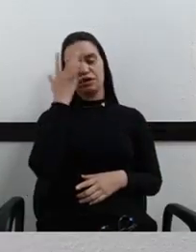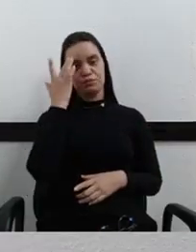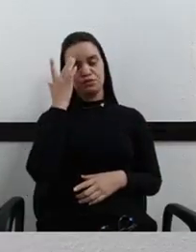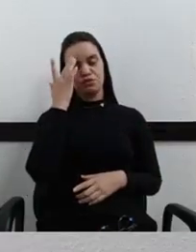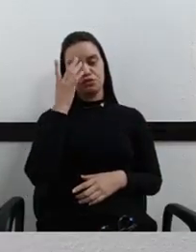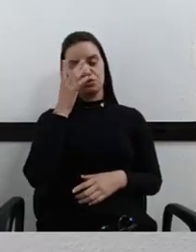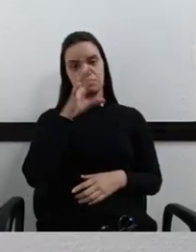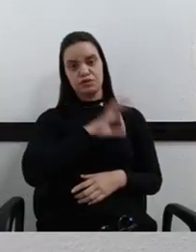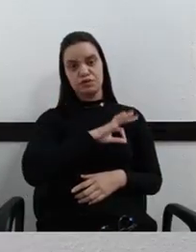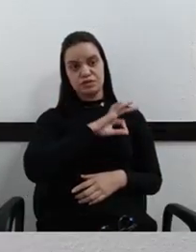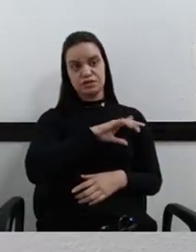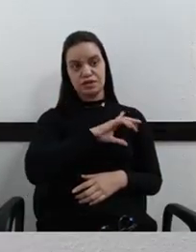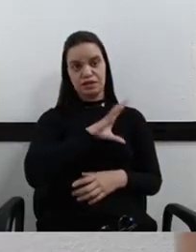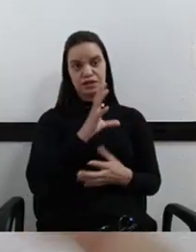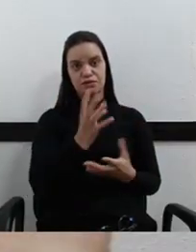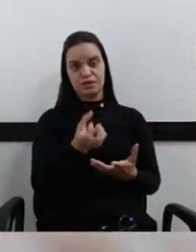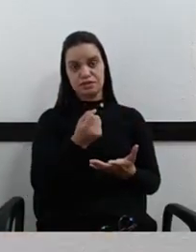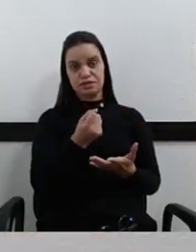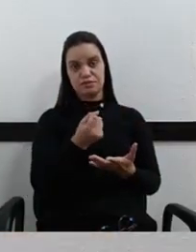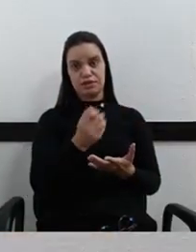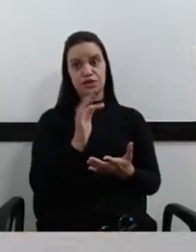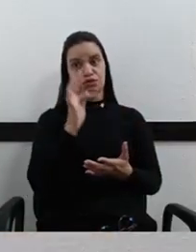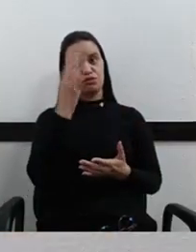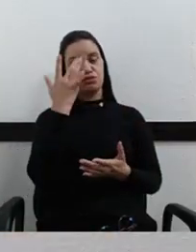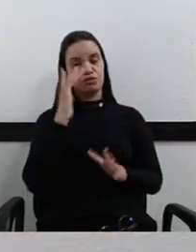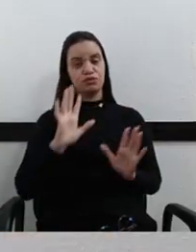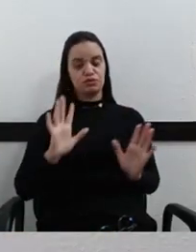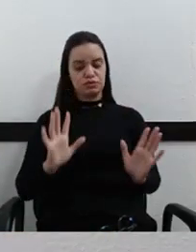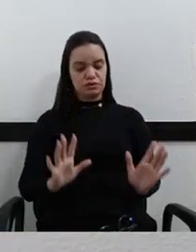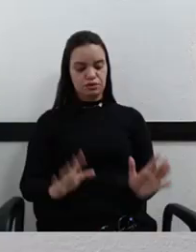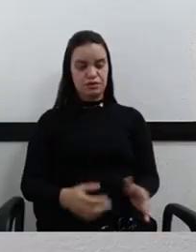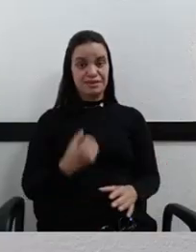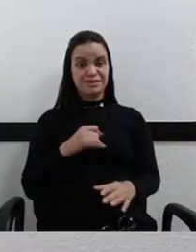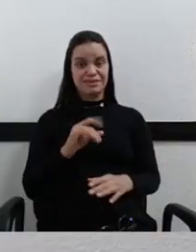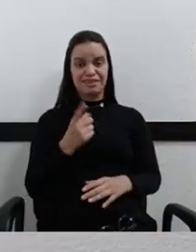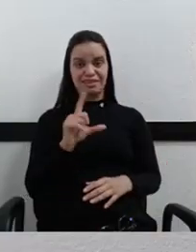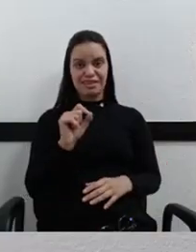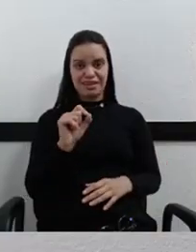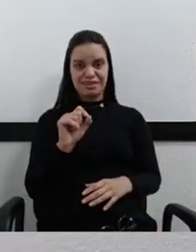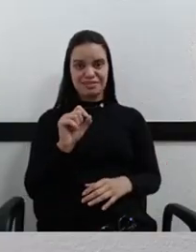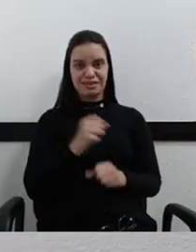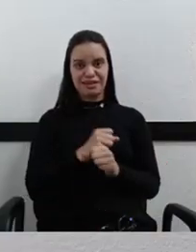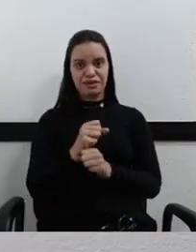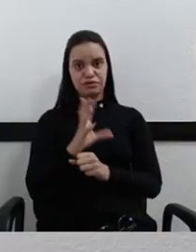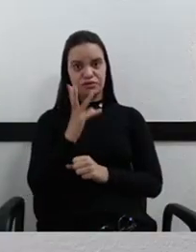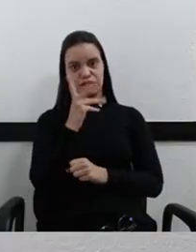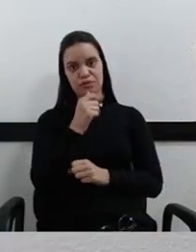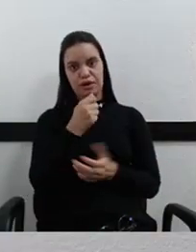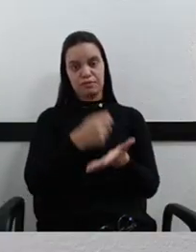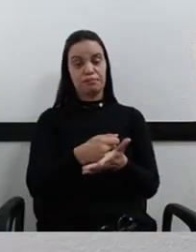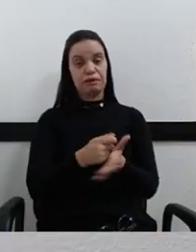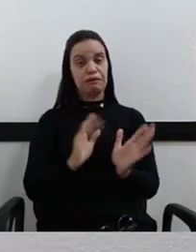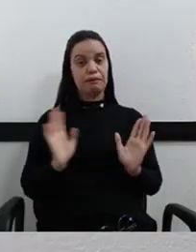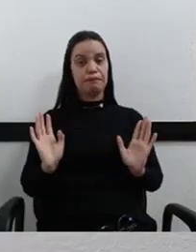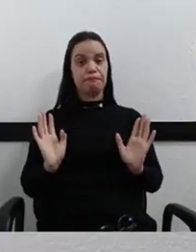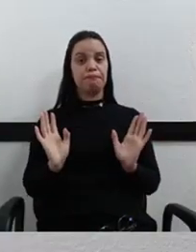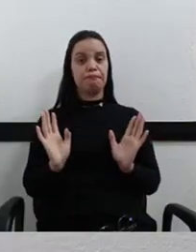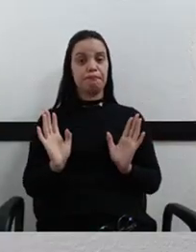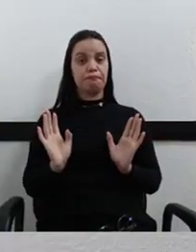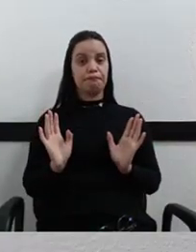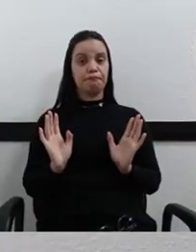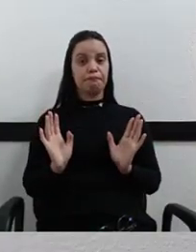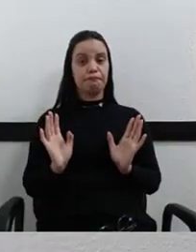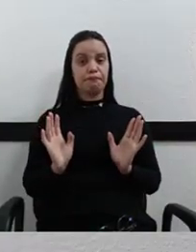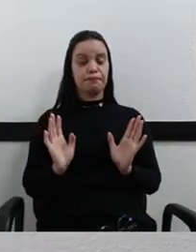receber esse valor congelado num evento futuro incerto. Se a gestão demorar 10 anos para pagar, esse valor se corroeu. É